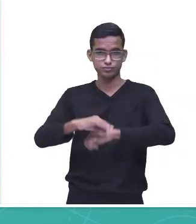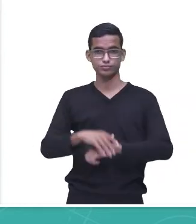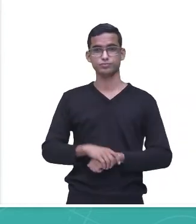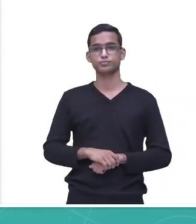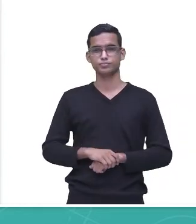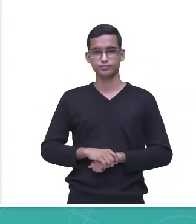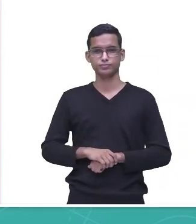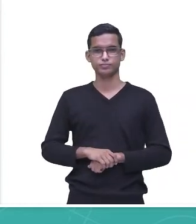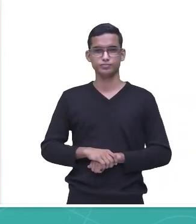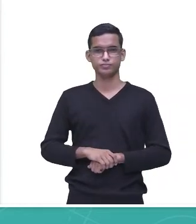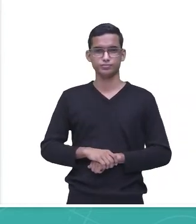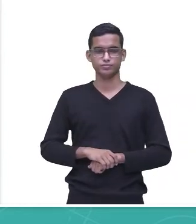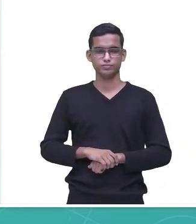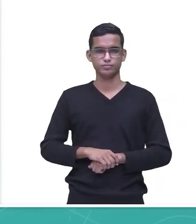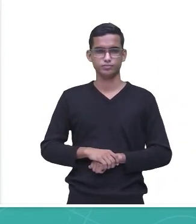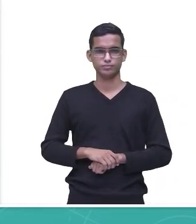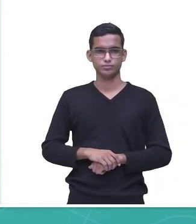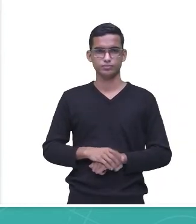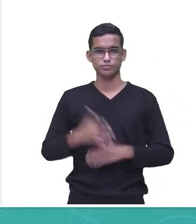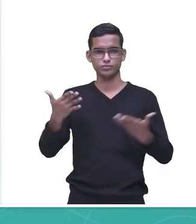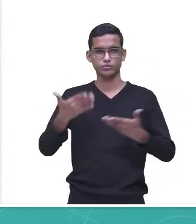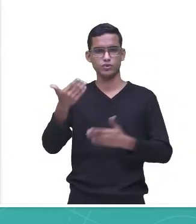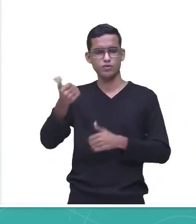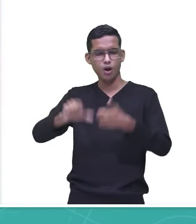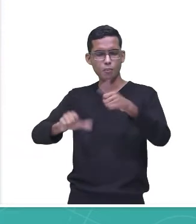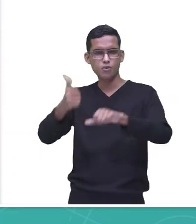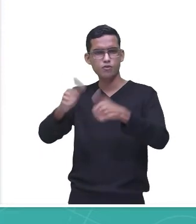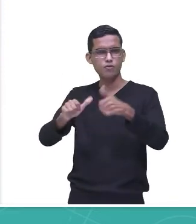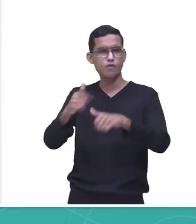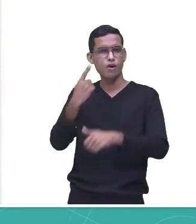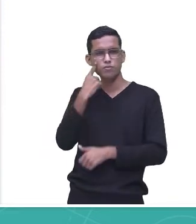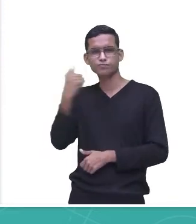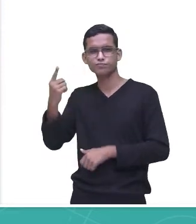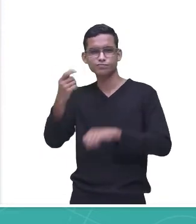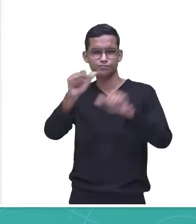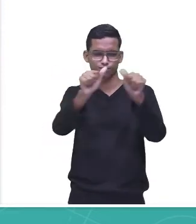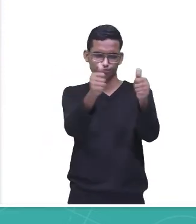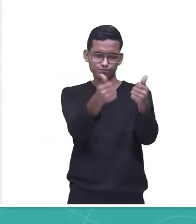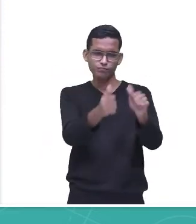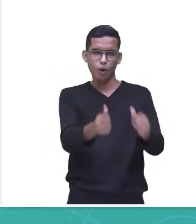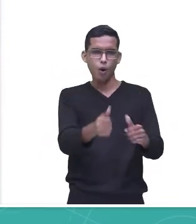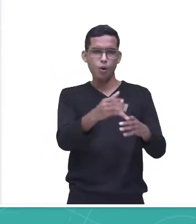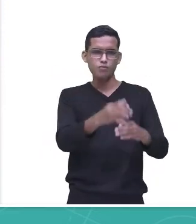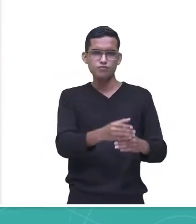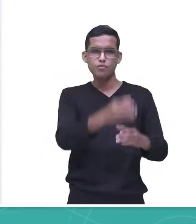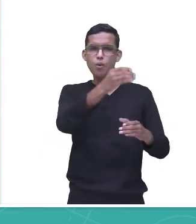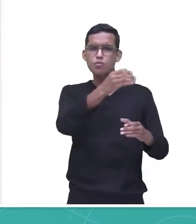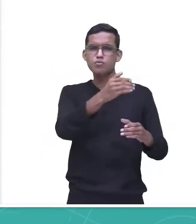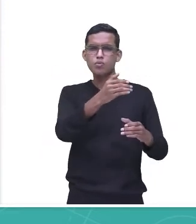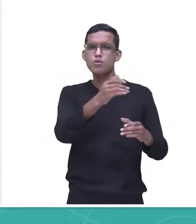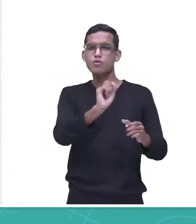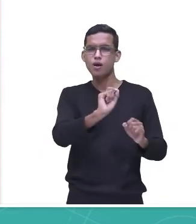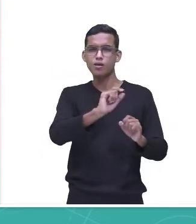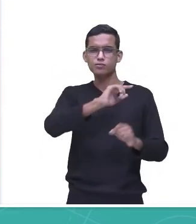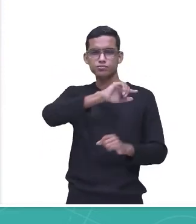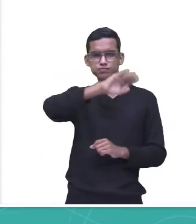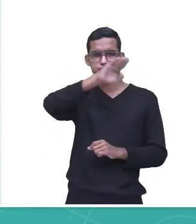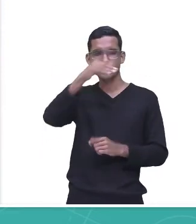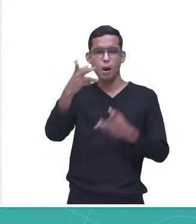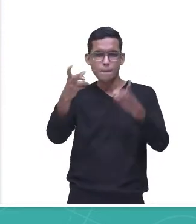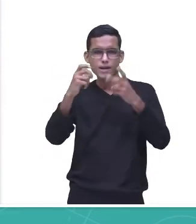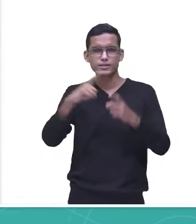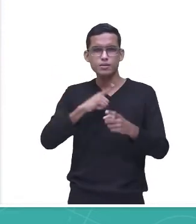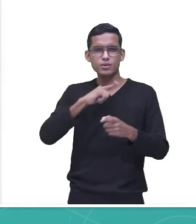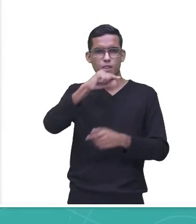tempo está muito curto. Então vamos analisar uma escultura gótica. Aqui, como eu já falei para vocês, há uma verticalidade muito grande, ela está